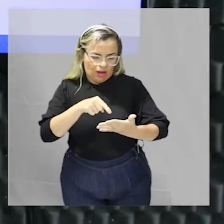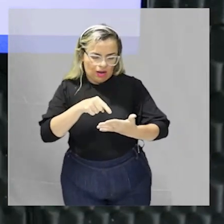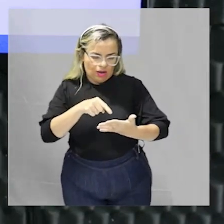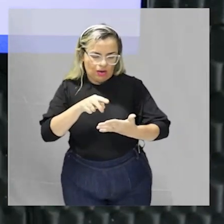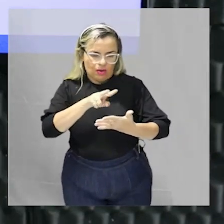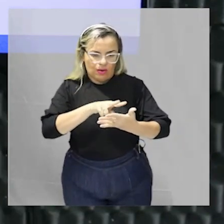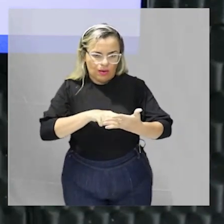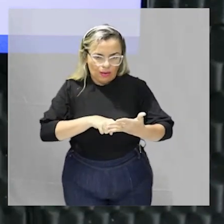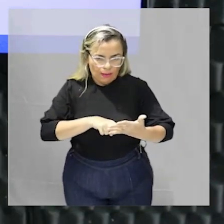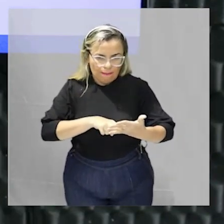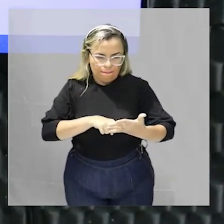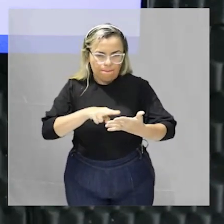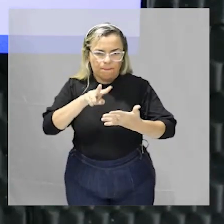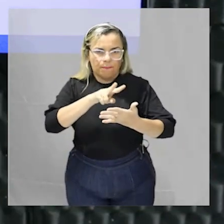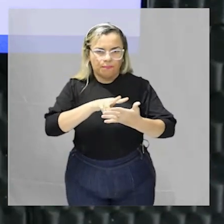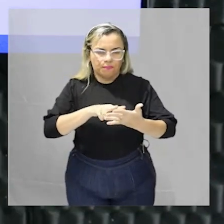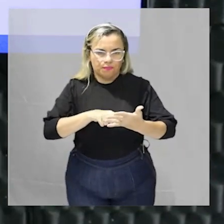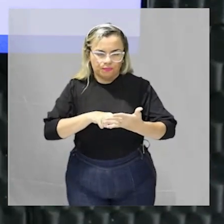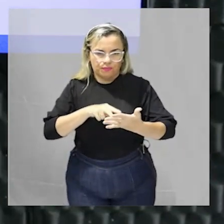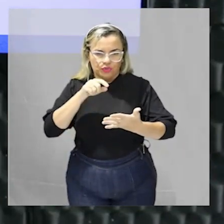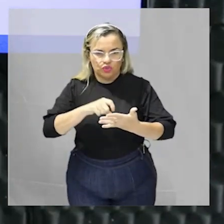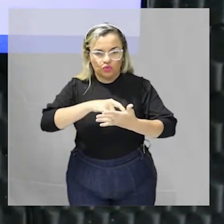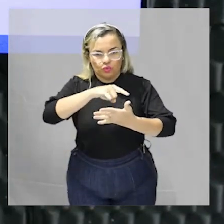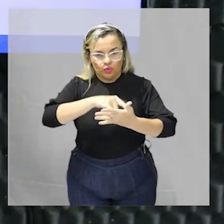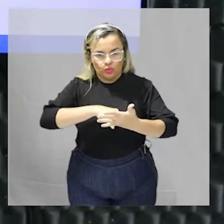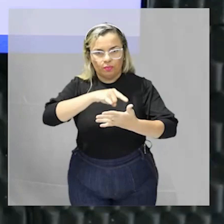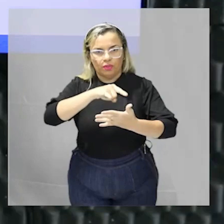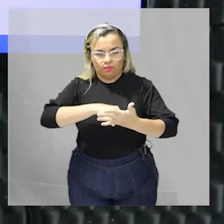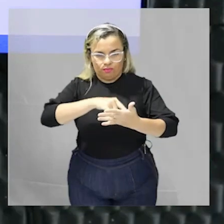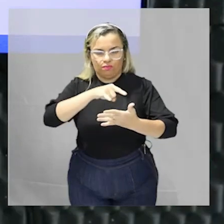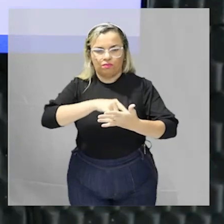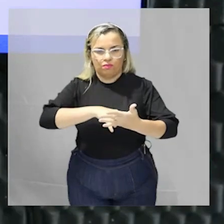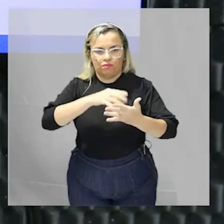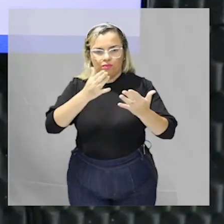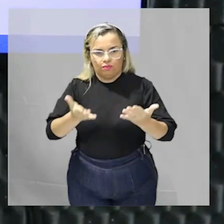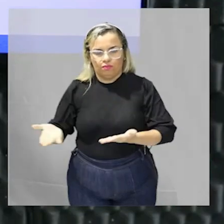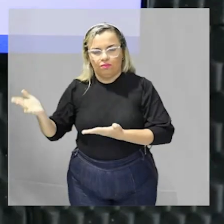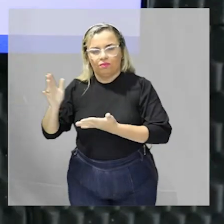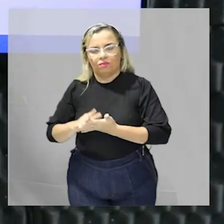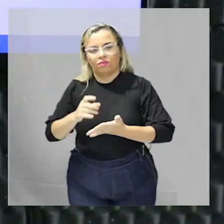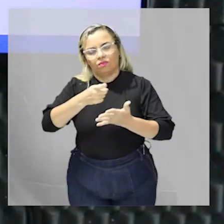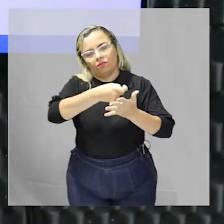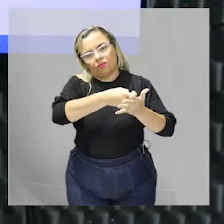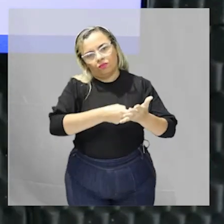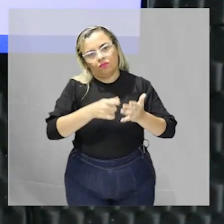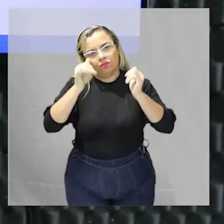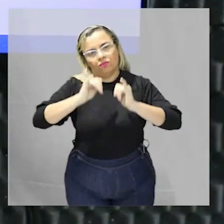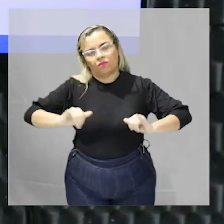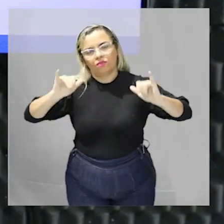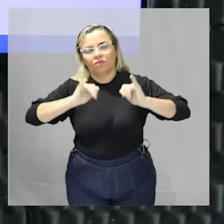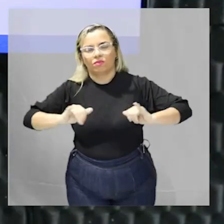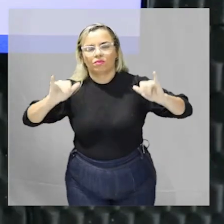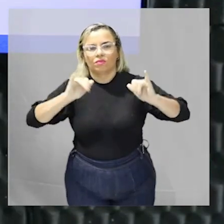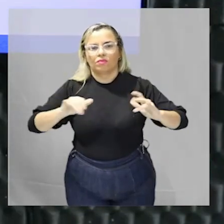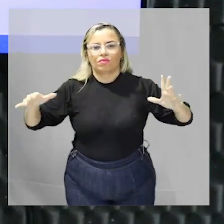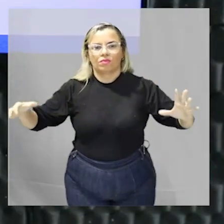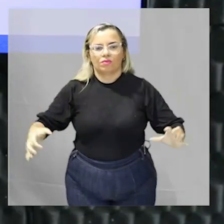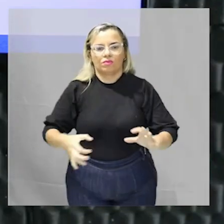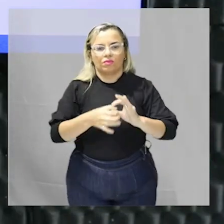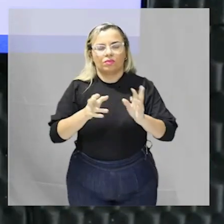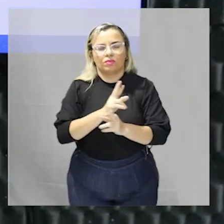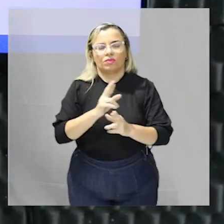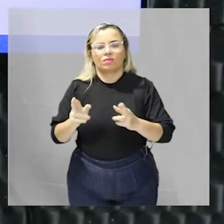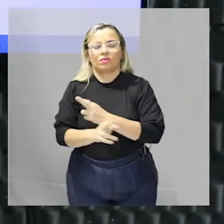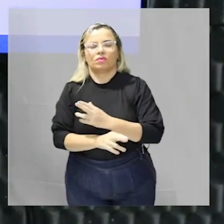uma leitura de um documento, tá? Esse texto, essa reportagem, essa notícia está dando conta